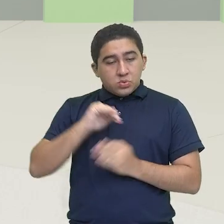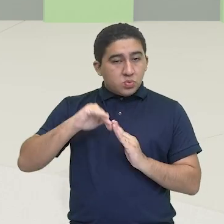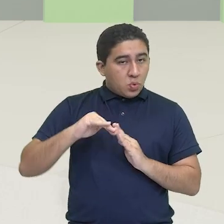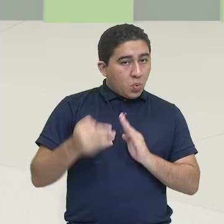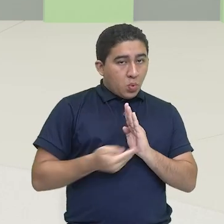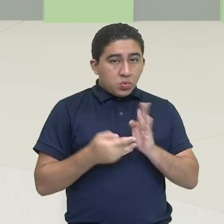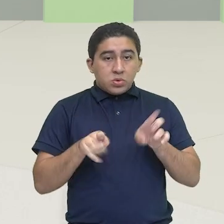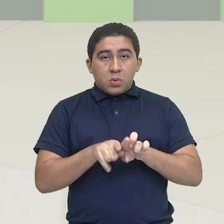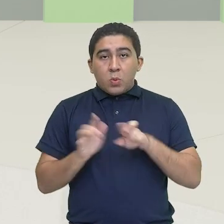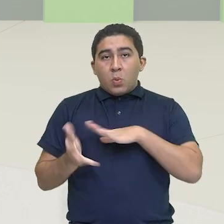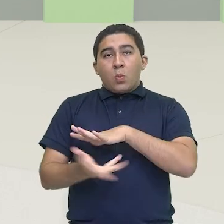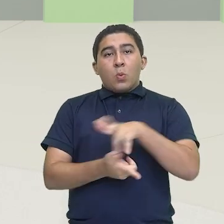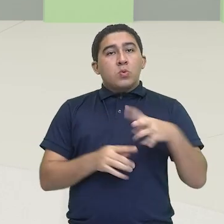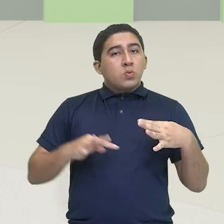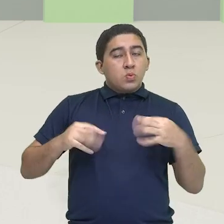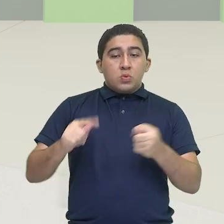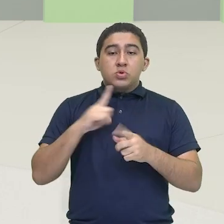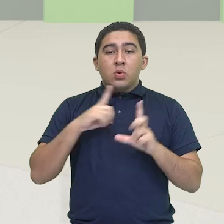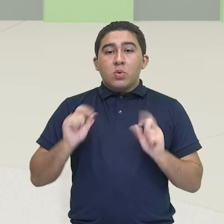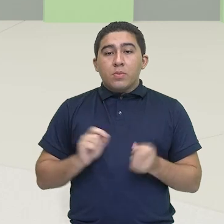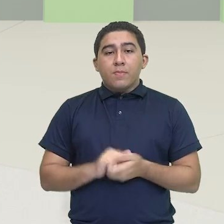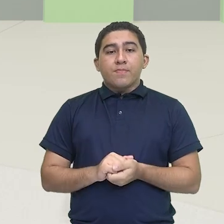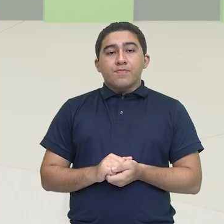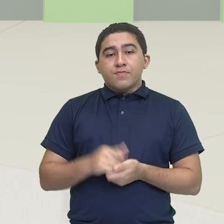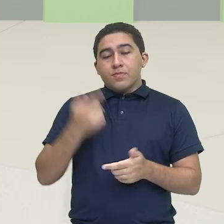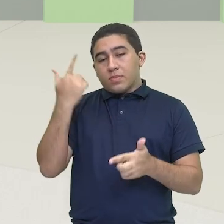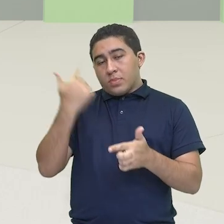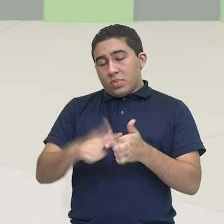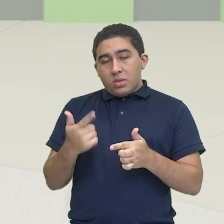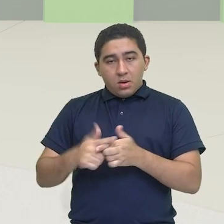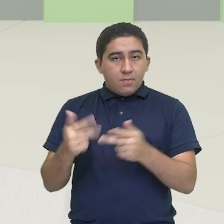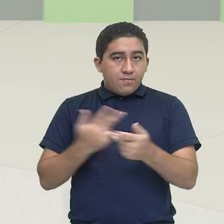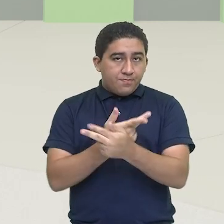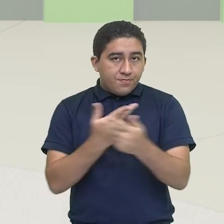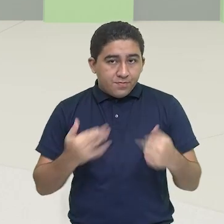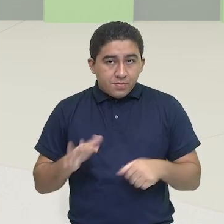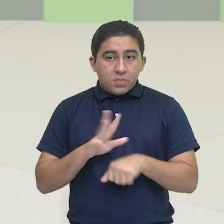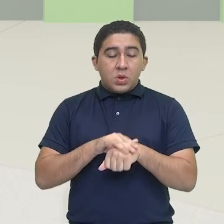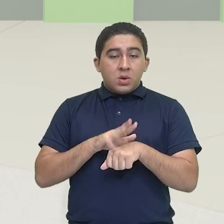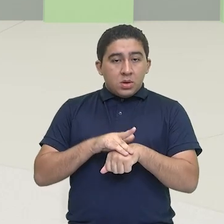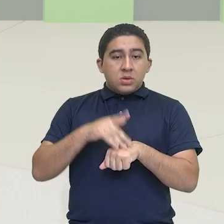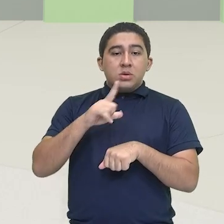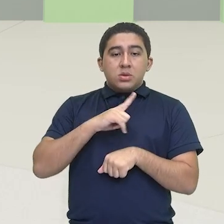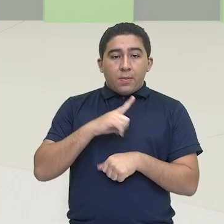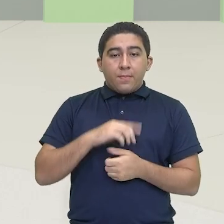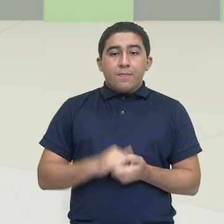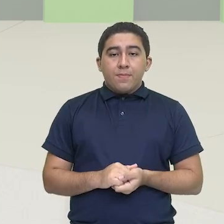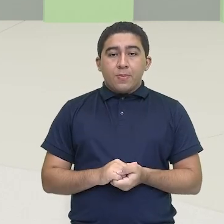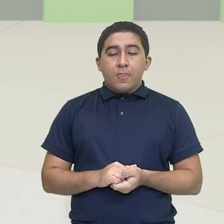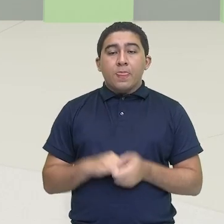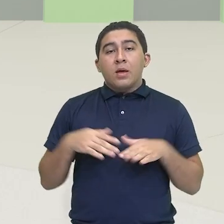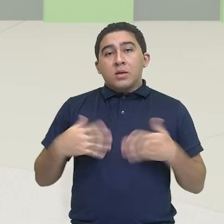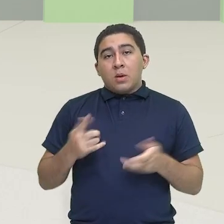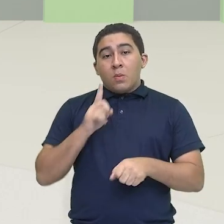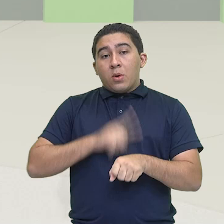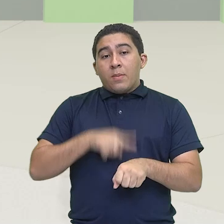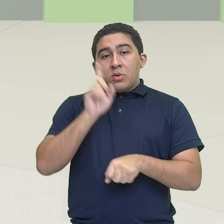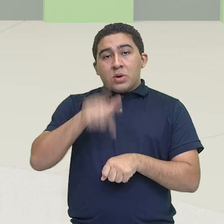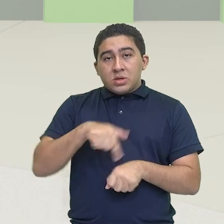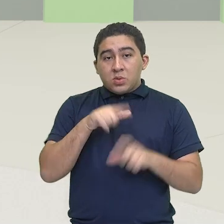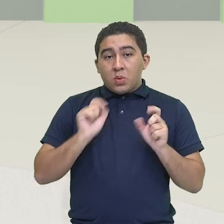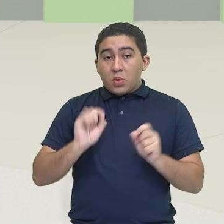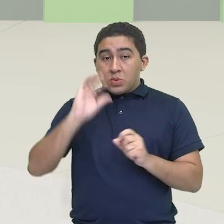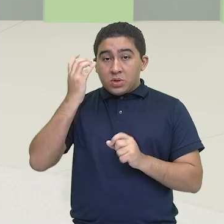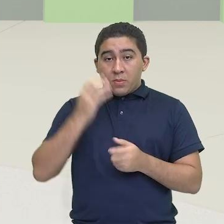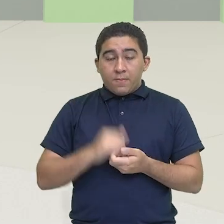como o mundo, estava passando por uma crise, né? Uma epidemia de varíola. Bom, e naquele momento,